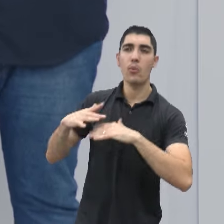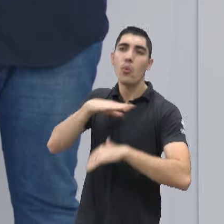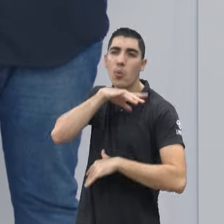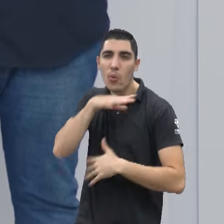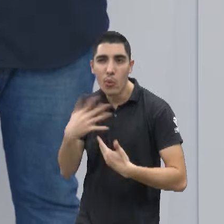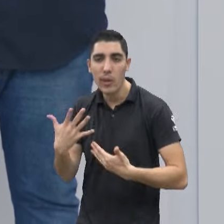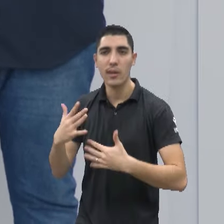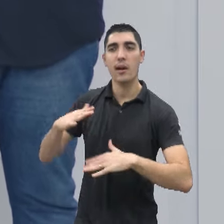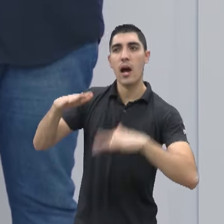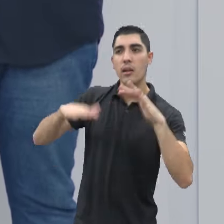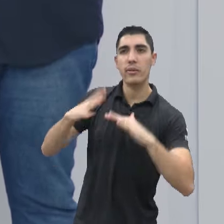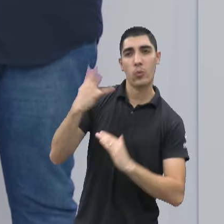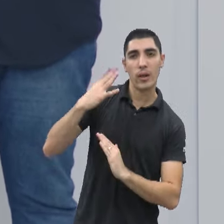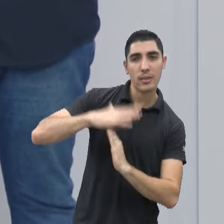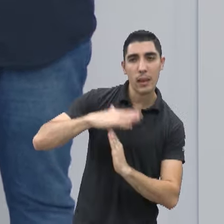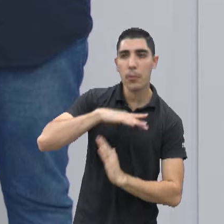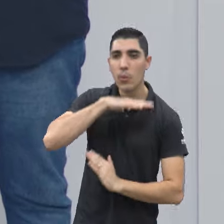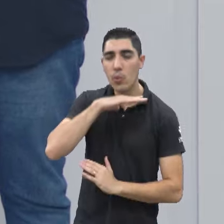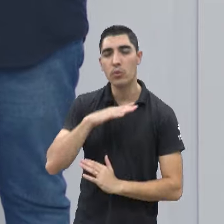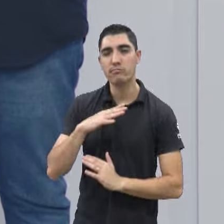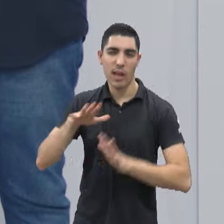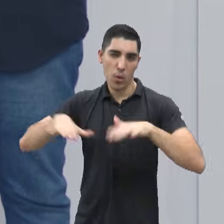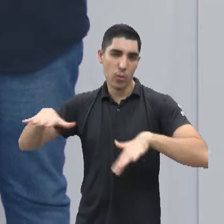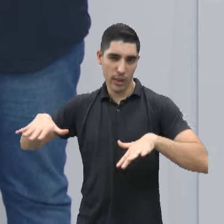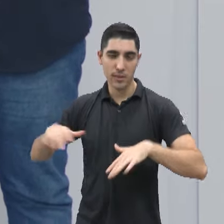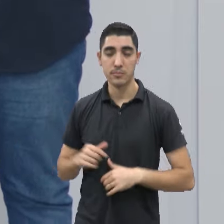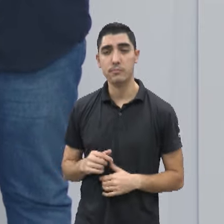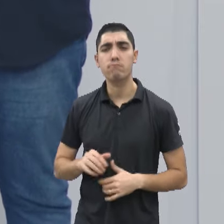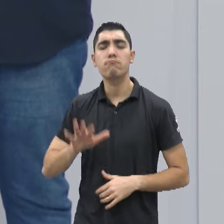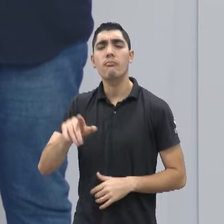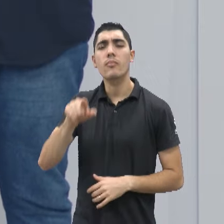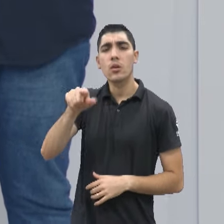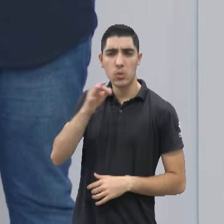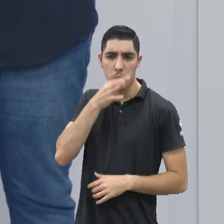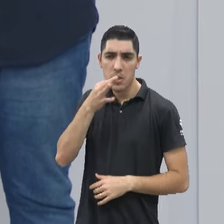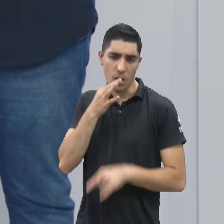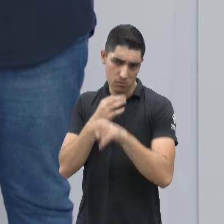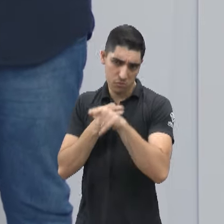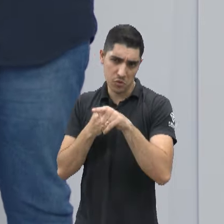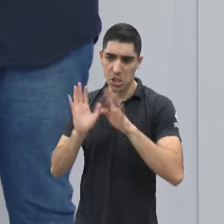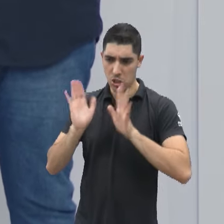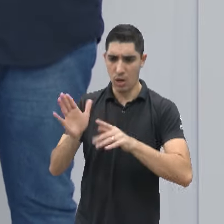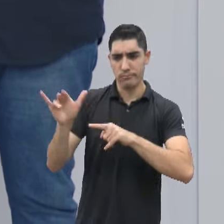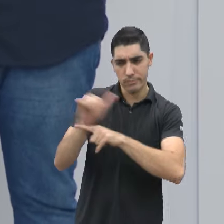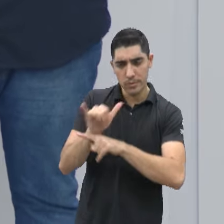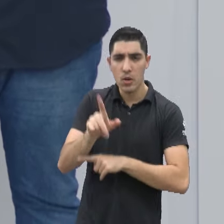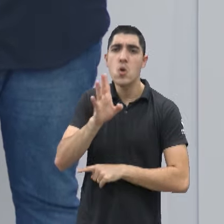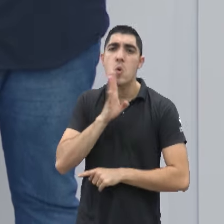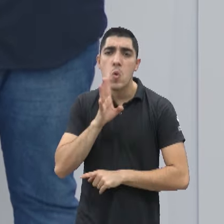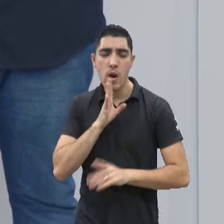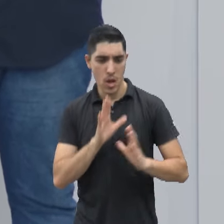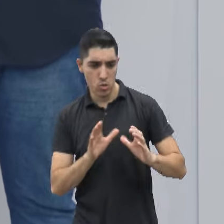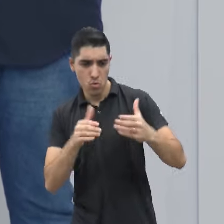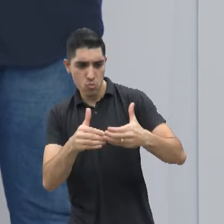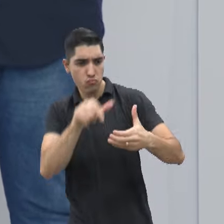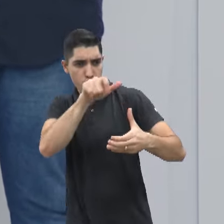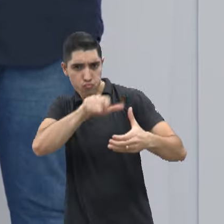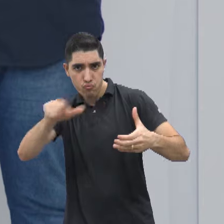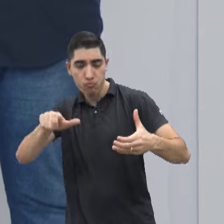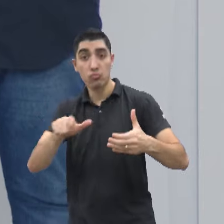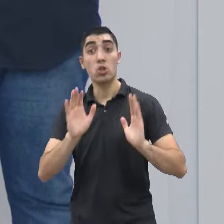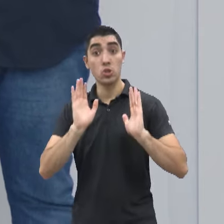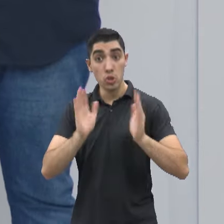e assim sucessivamente. Você vendo... Você sabe o que você treina, o que você cobra, você conhece o seu elenco, você trouxe parte desses jogadores que